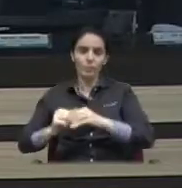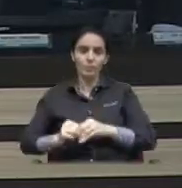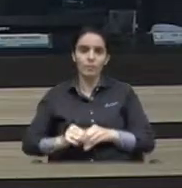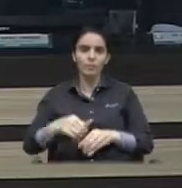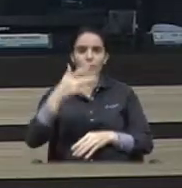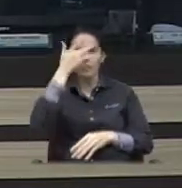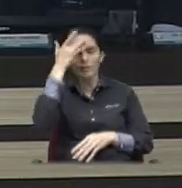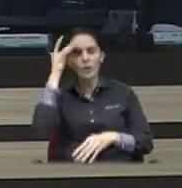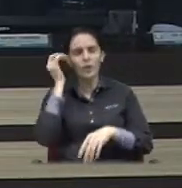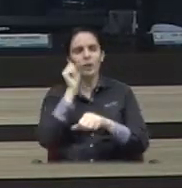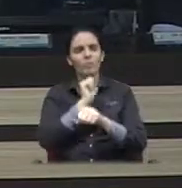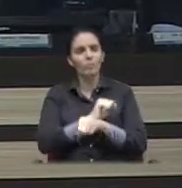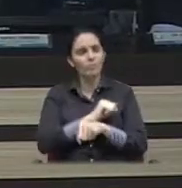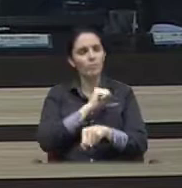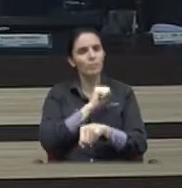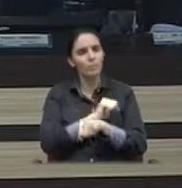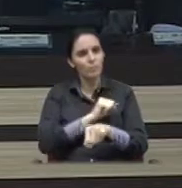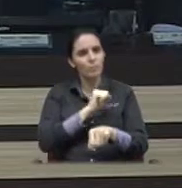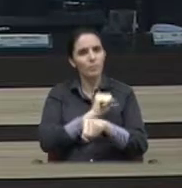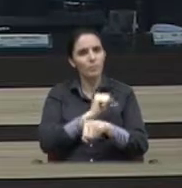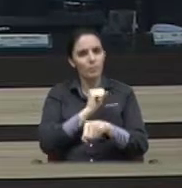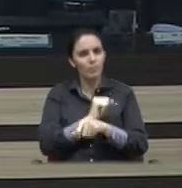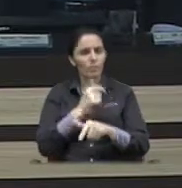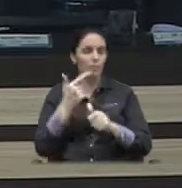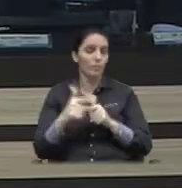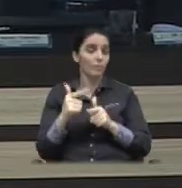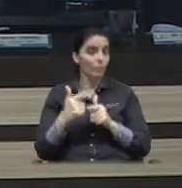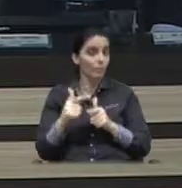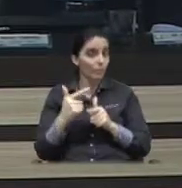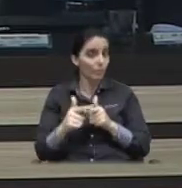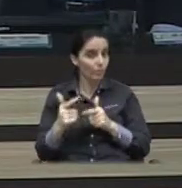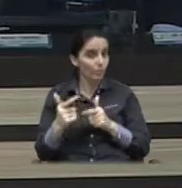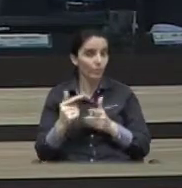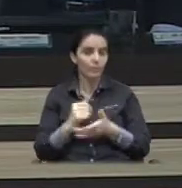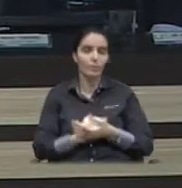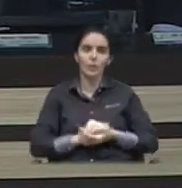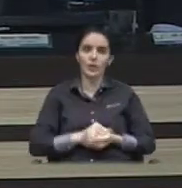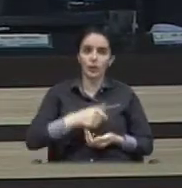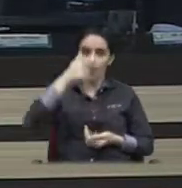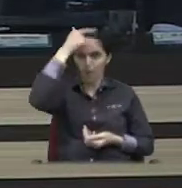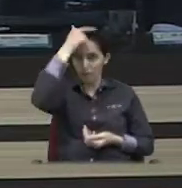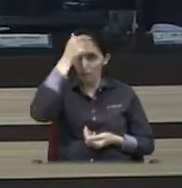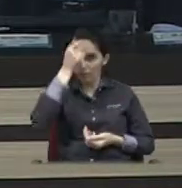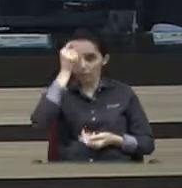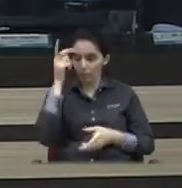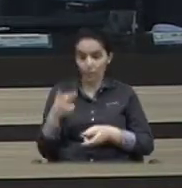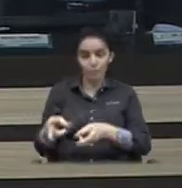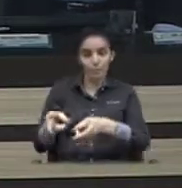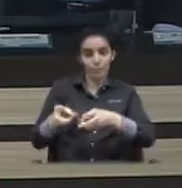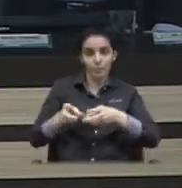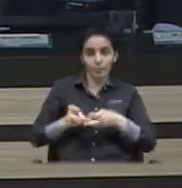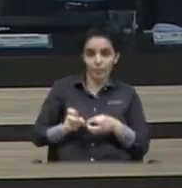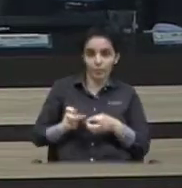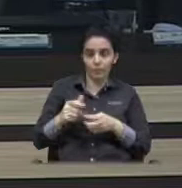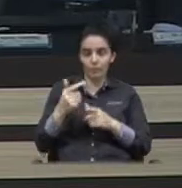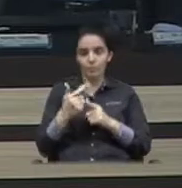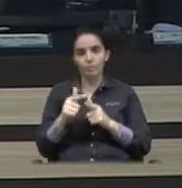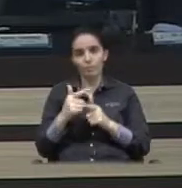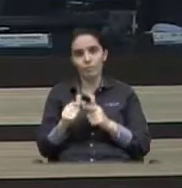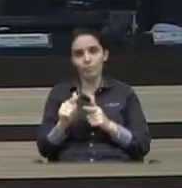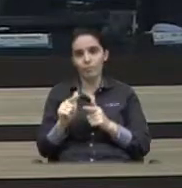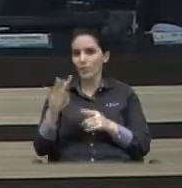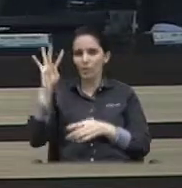espera ainda era um problema, então estou vendo que pelo requerimento e pelas queixas o problema ainda não foi